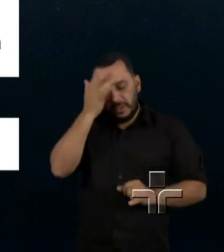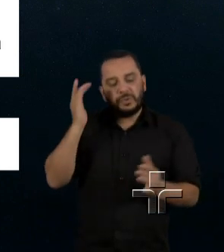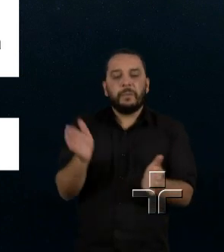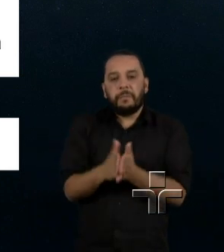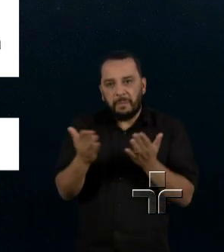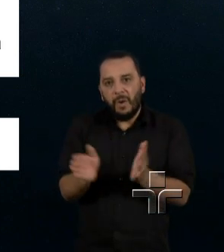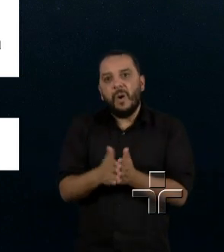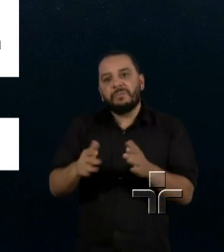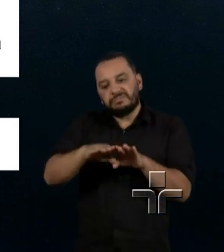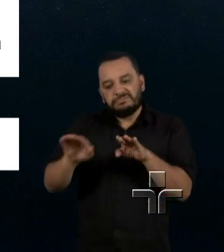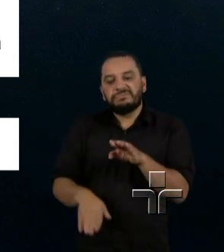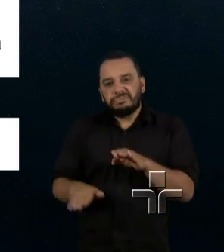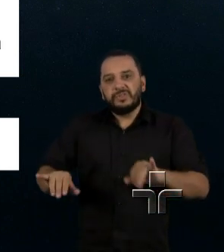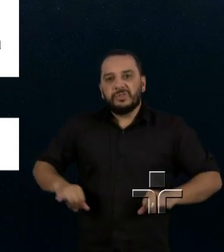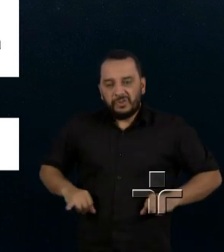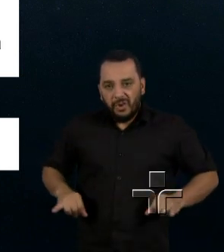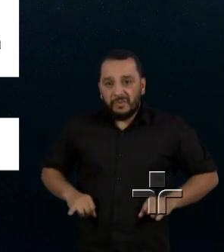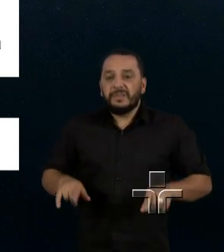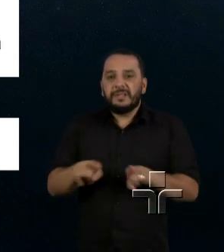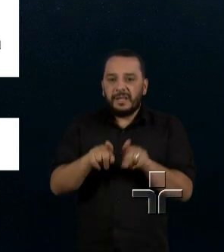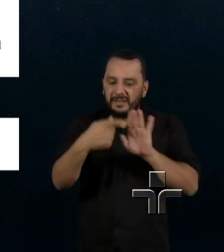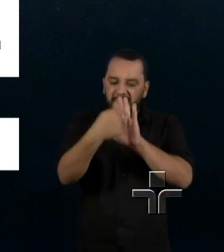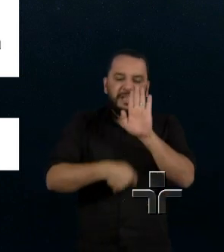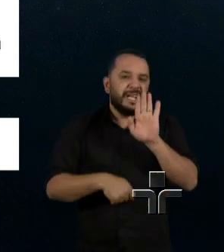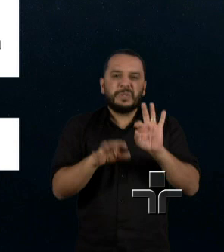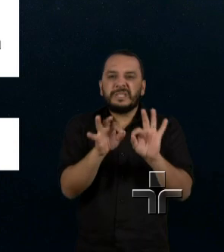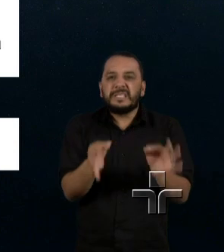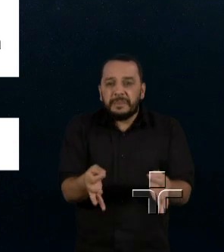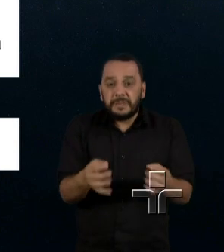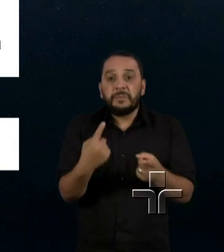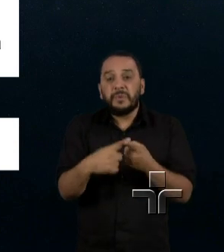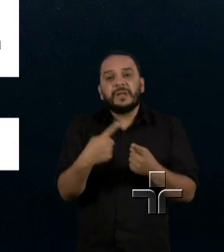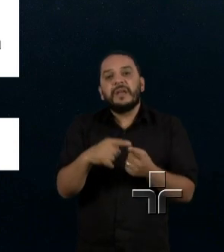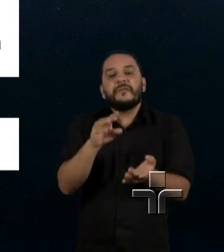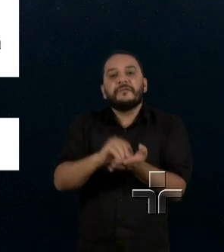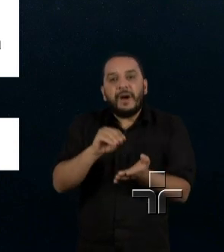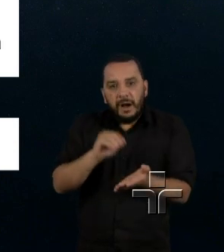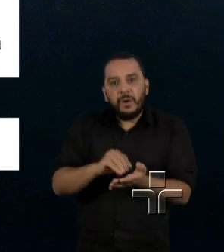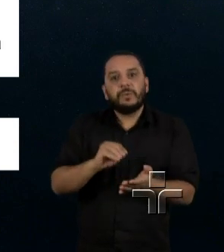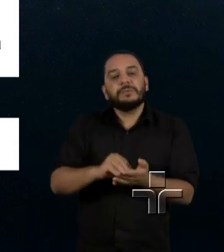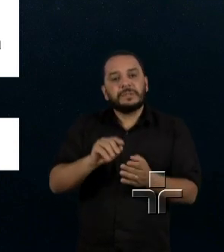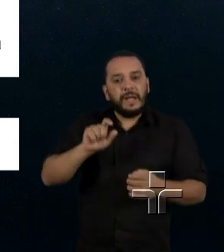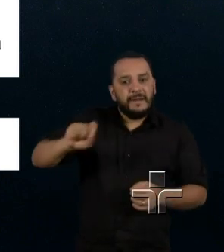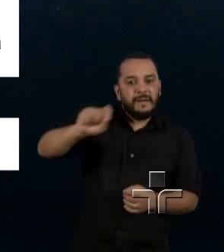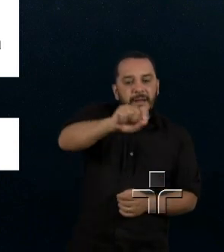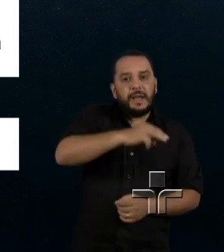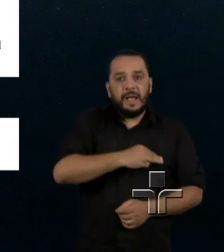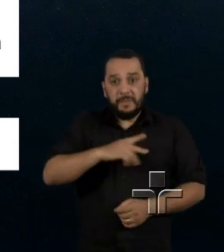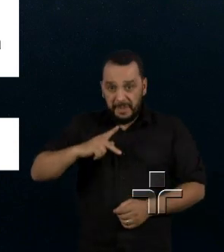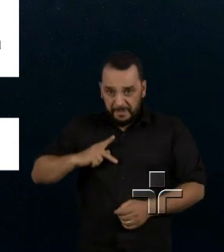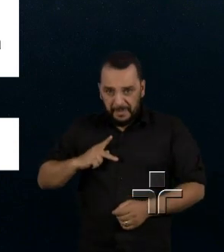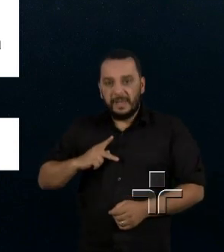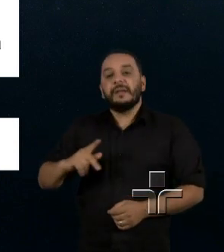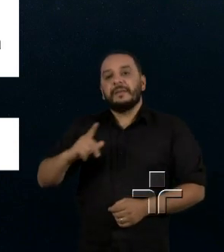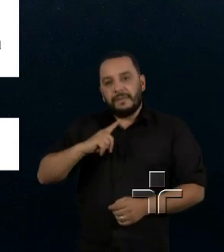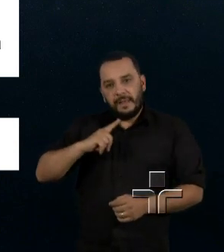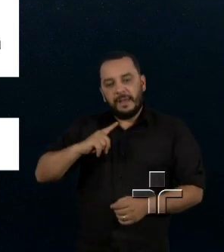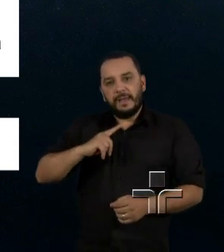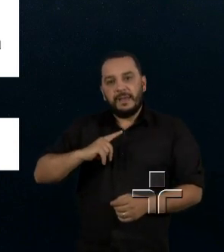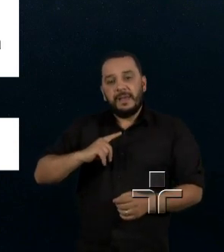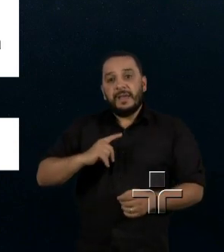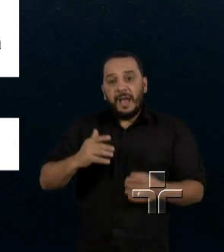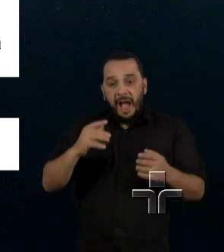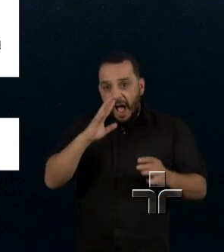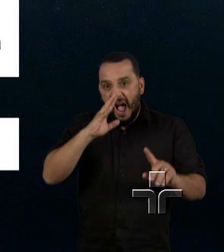menos favorecidos. E o texto ainda é modesto, pois não abrange as coletivas que o Ministério Público faz destruindo a imagem do acusado antes